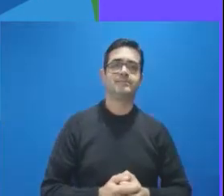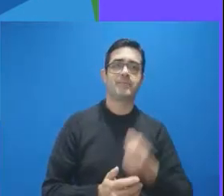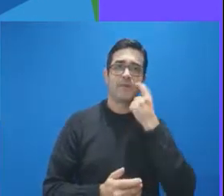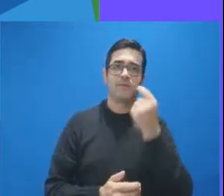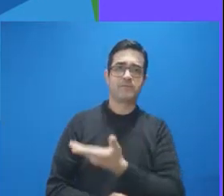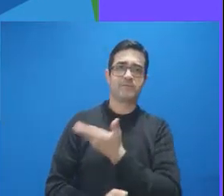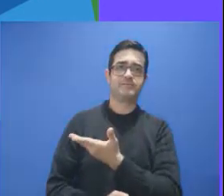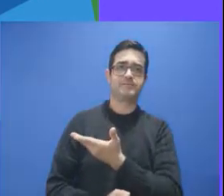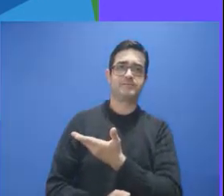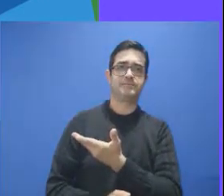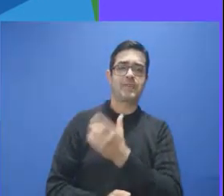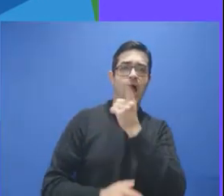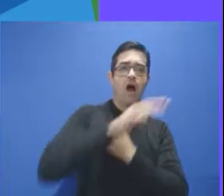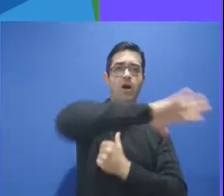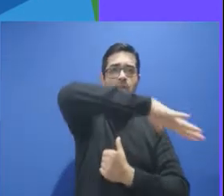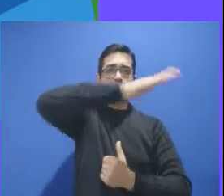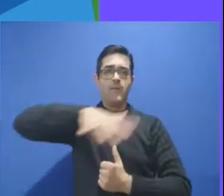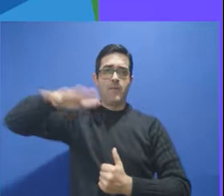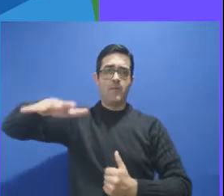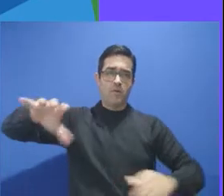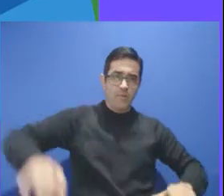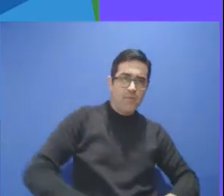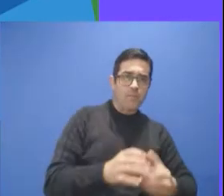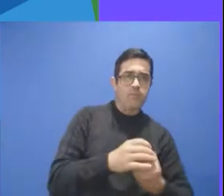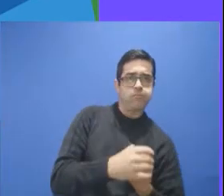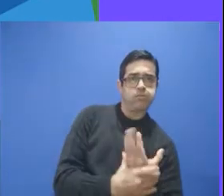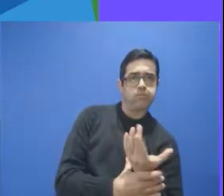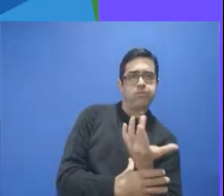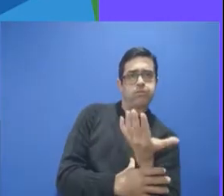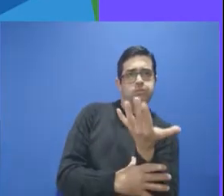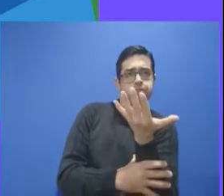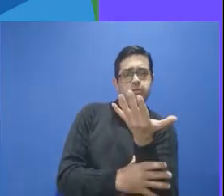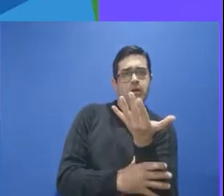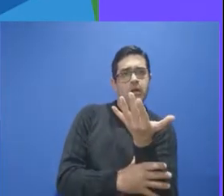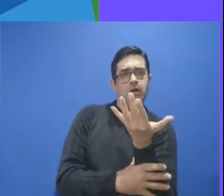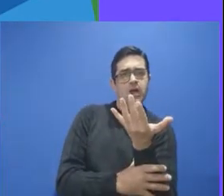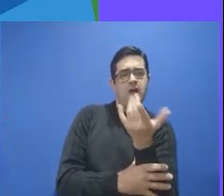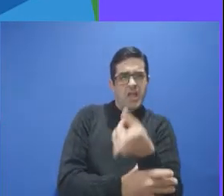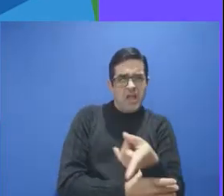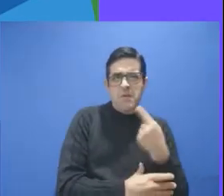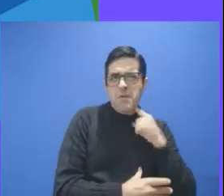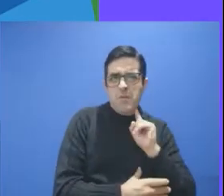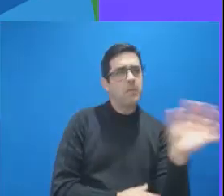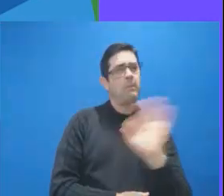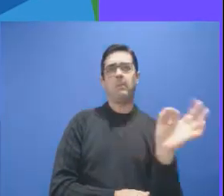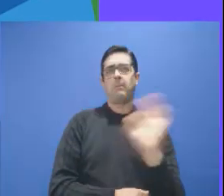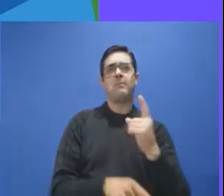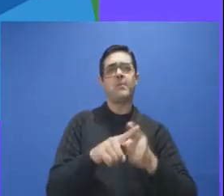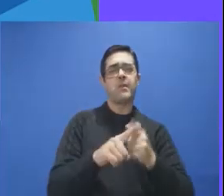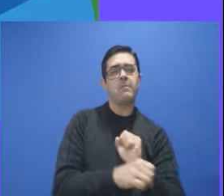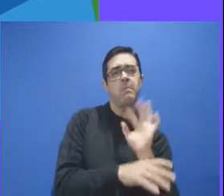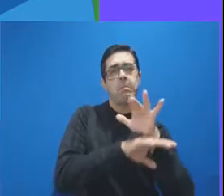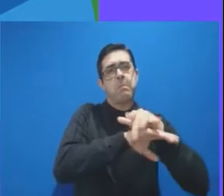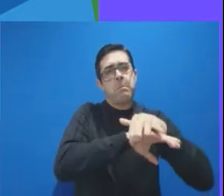poluição. Vejam que um vulcão no fundo do oceano não é considerado como fonte de poluição, porque ali, esse material que ele